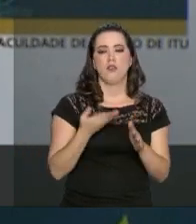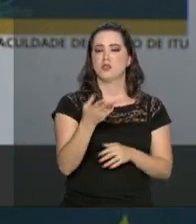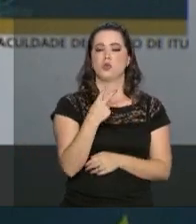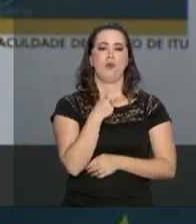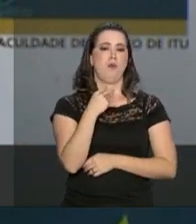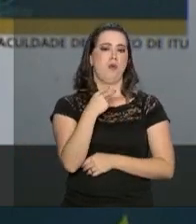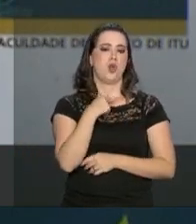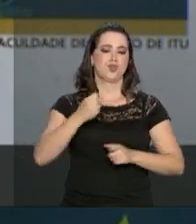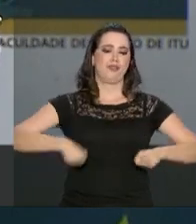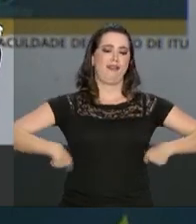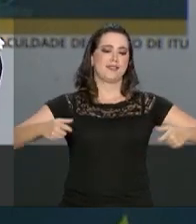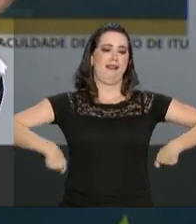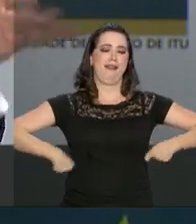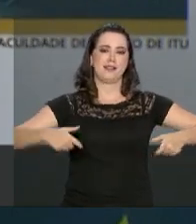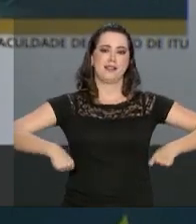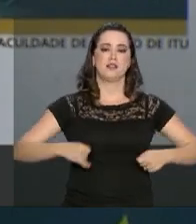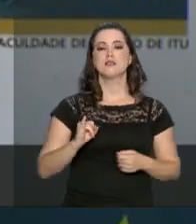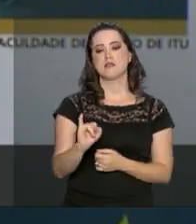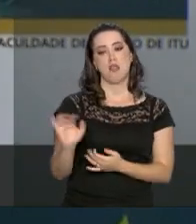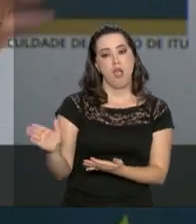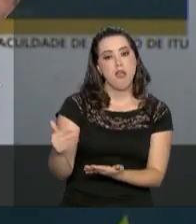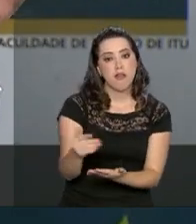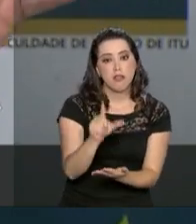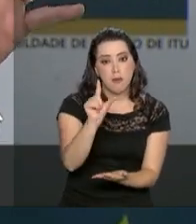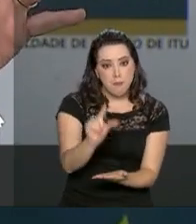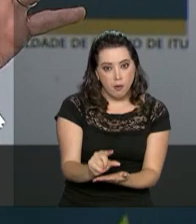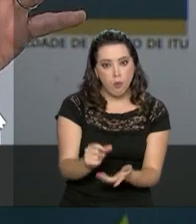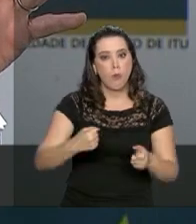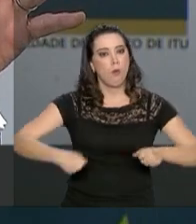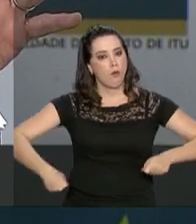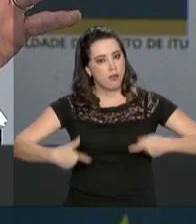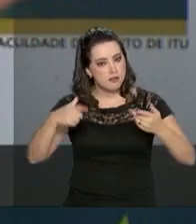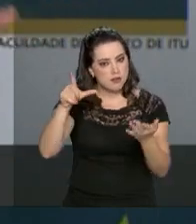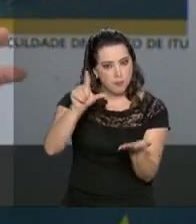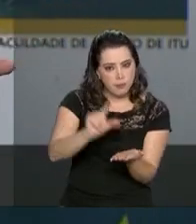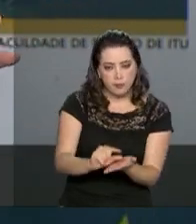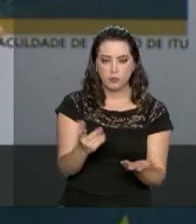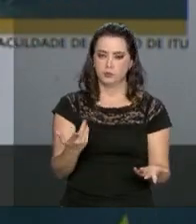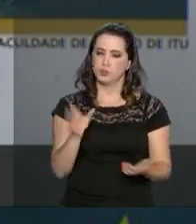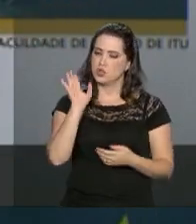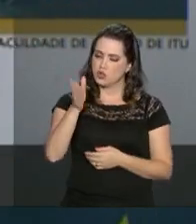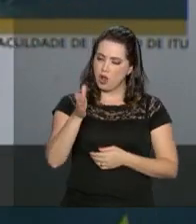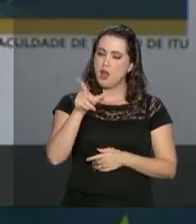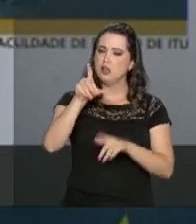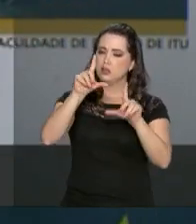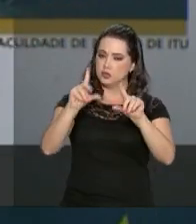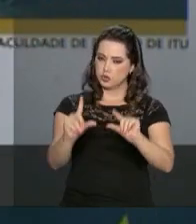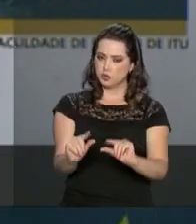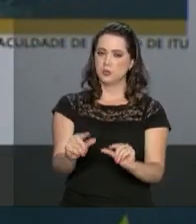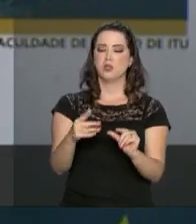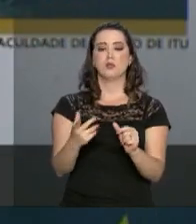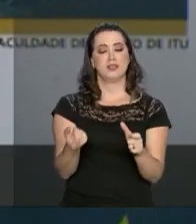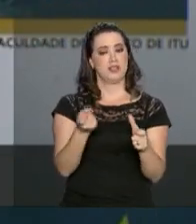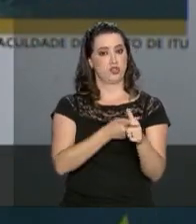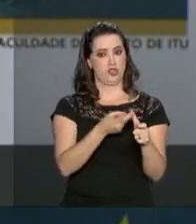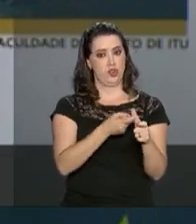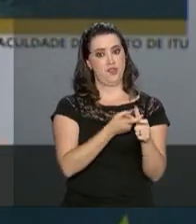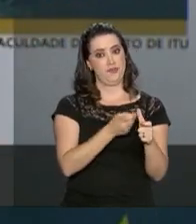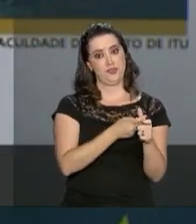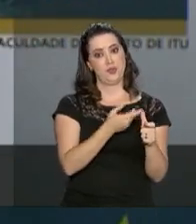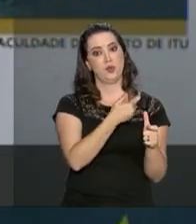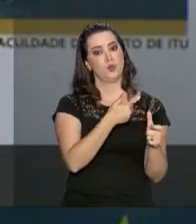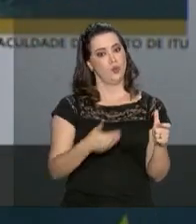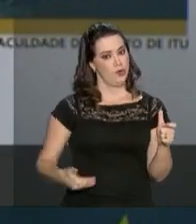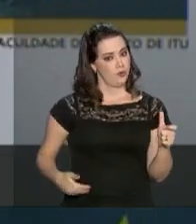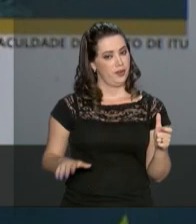mais do que aquilo que arrecada, nós conseguimos, já nesses 3 anos, reduzir sensivelmente o déficit público, a